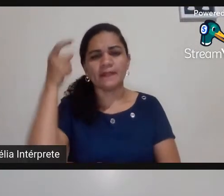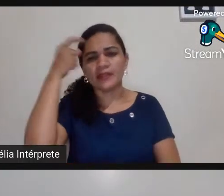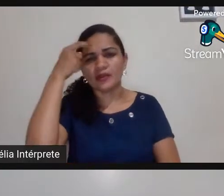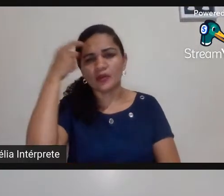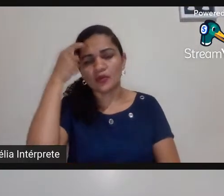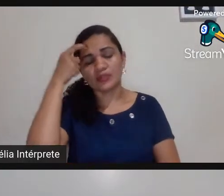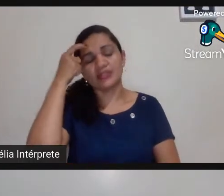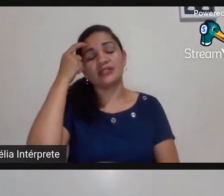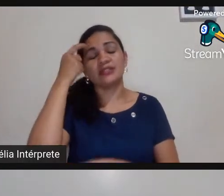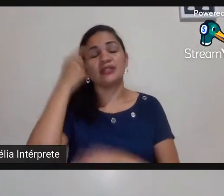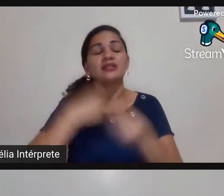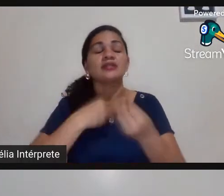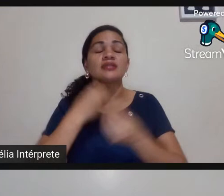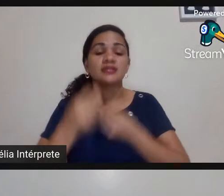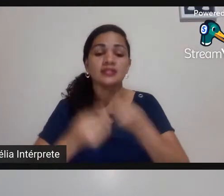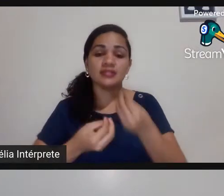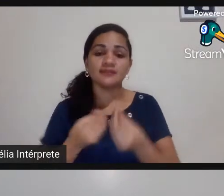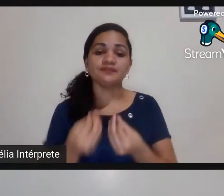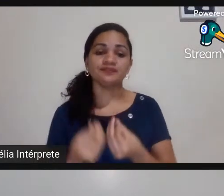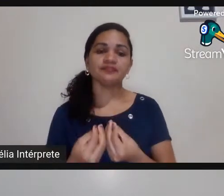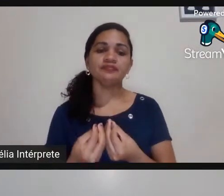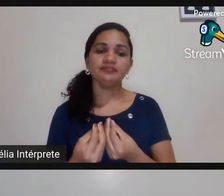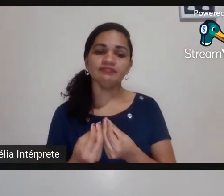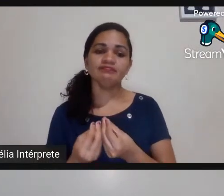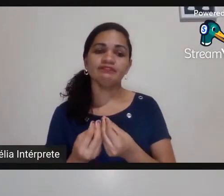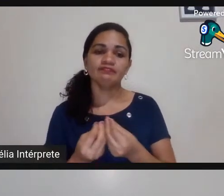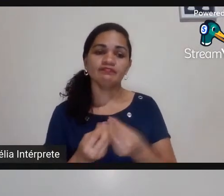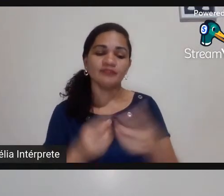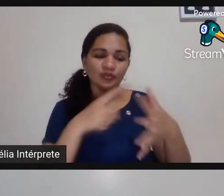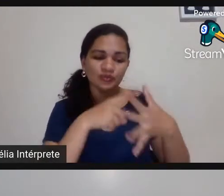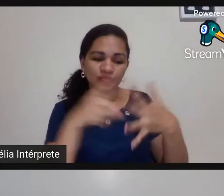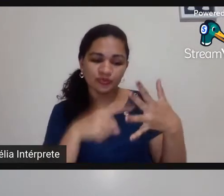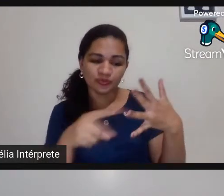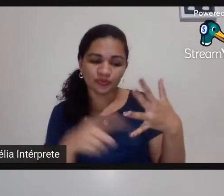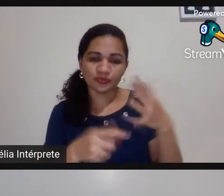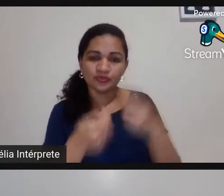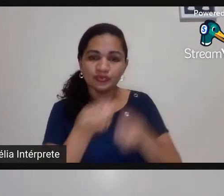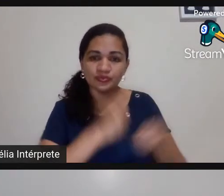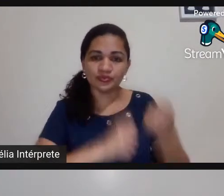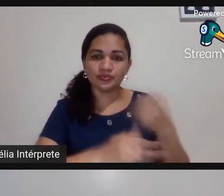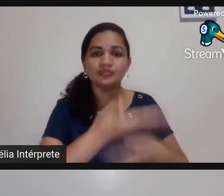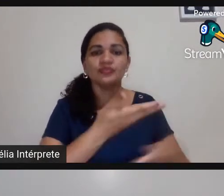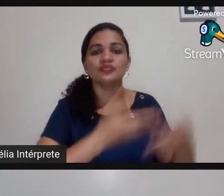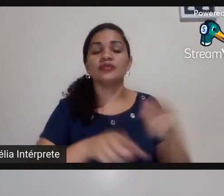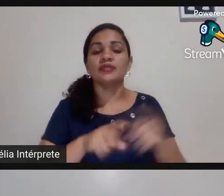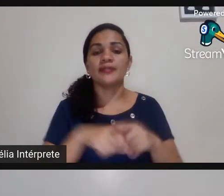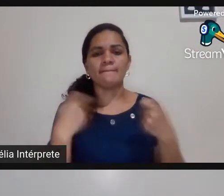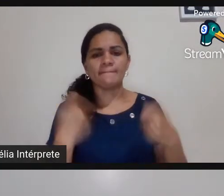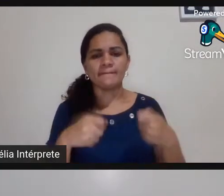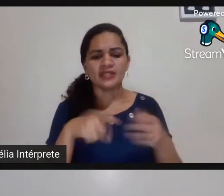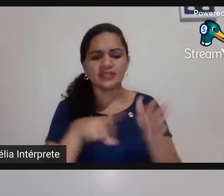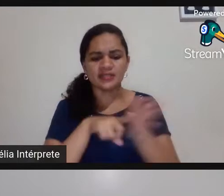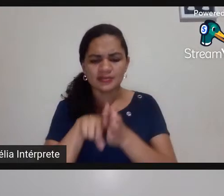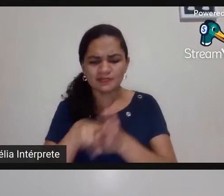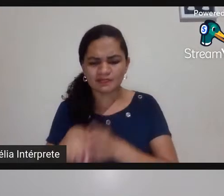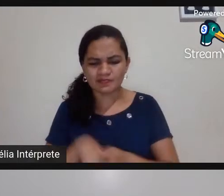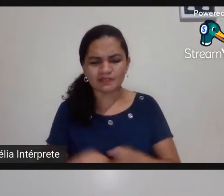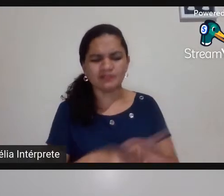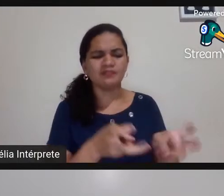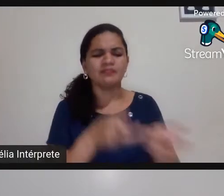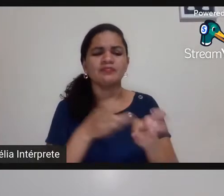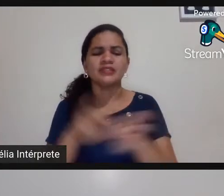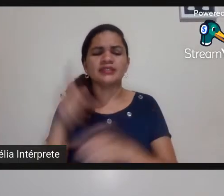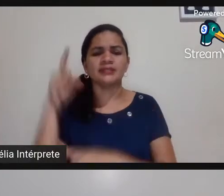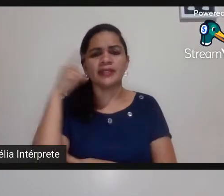estamos financiando toda essa cadeia de produção portanto a gente precisa nem analisar se algum